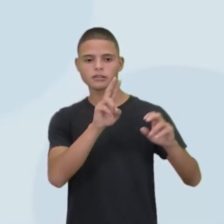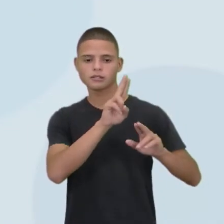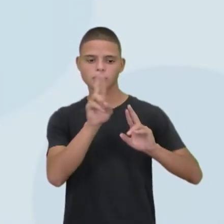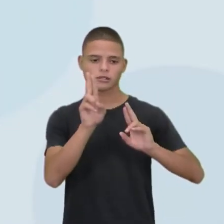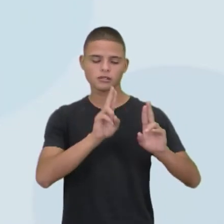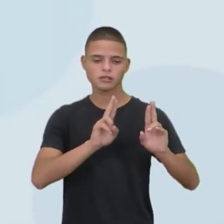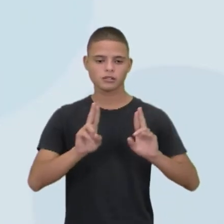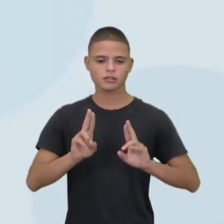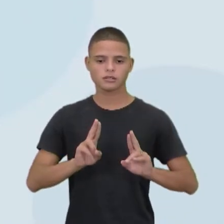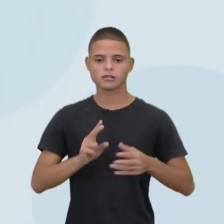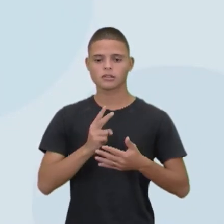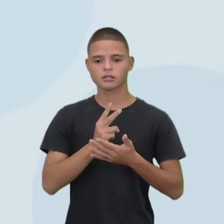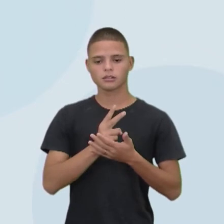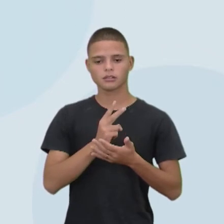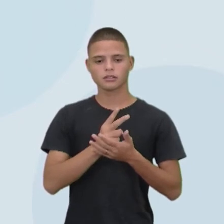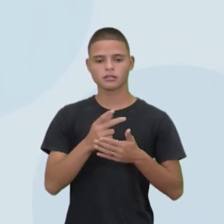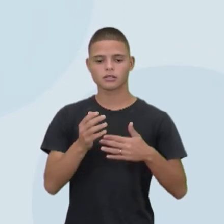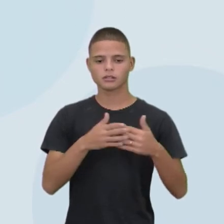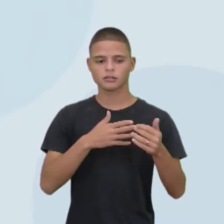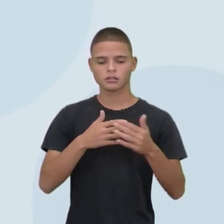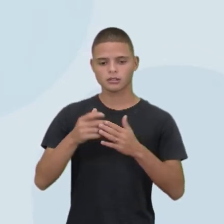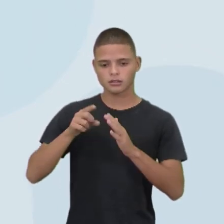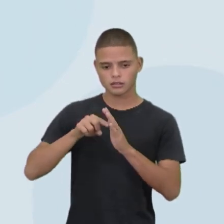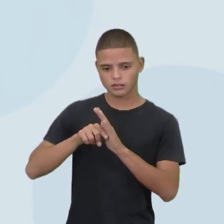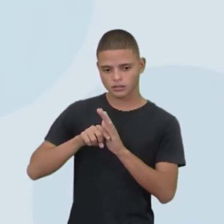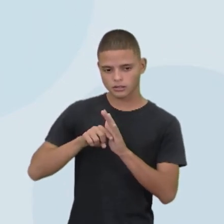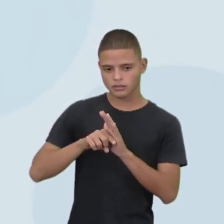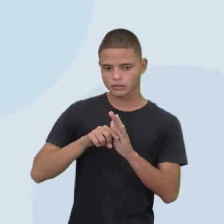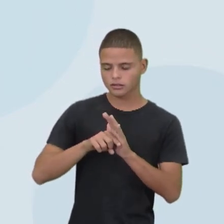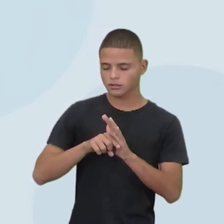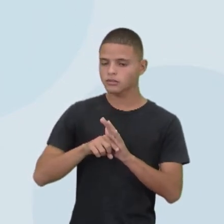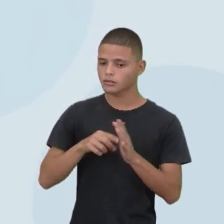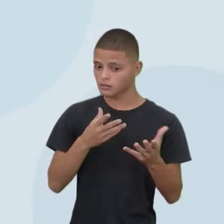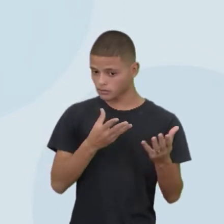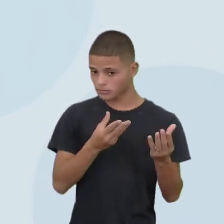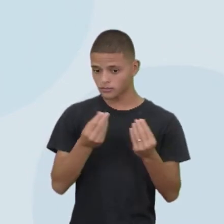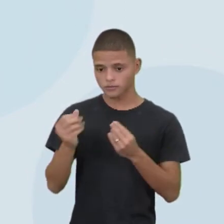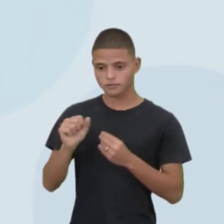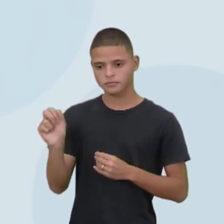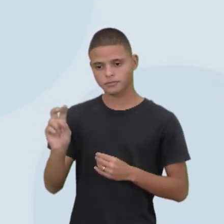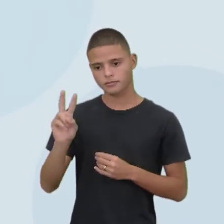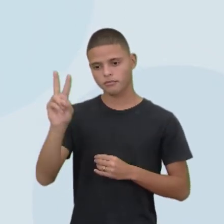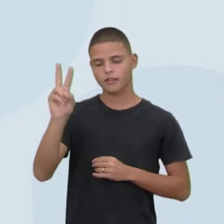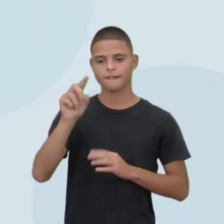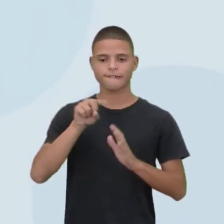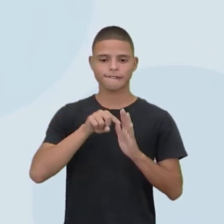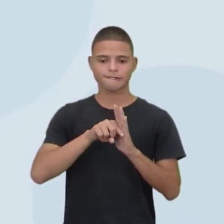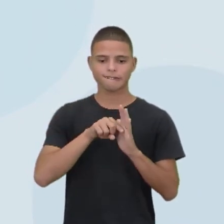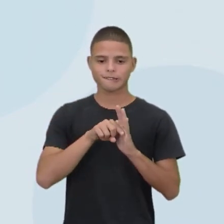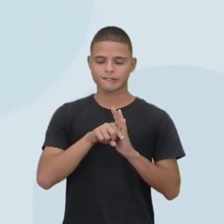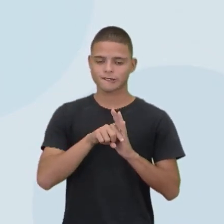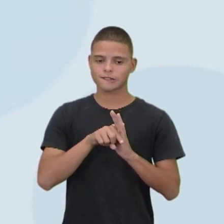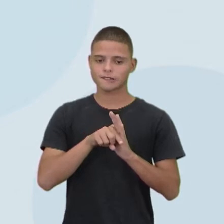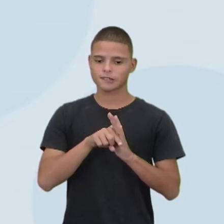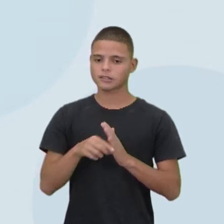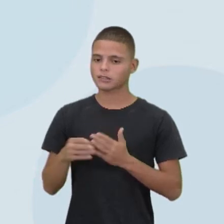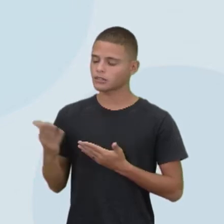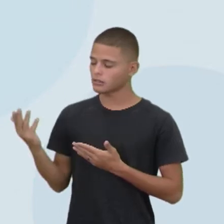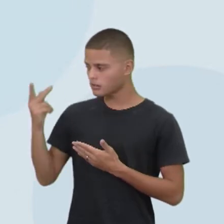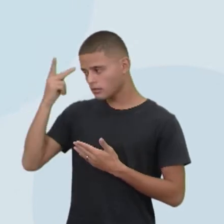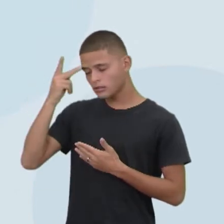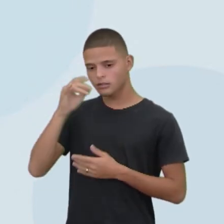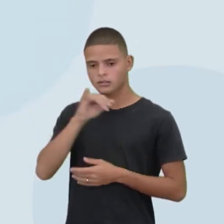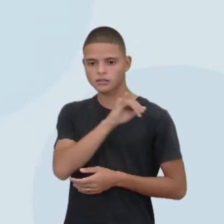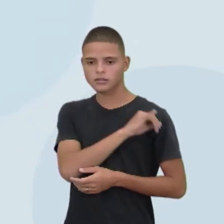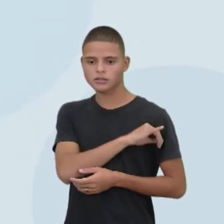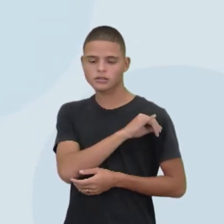aí em qualquer tipo de pesquisa, né? Os estados são fonte muito rica de pesquisas estatísticas: São Paulo, Rio de Janeiro,